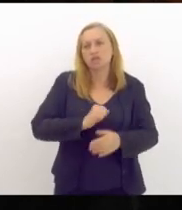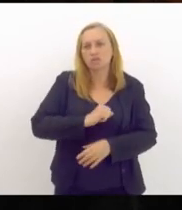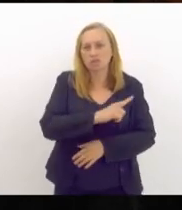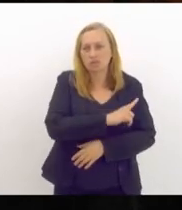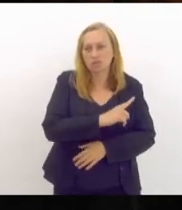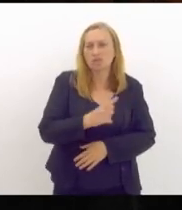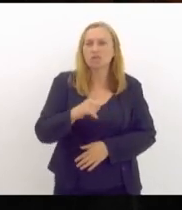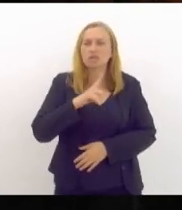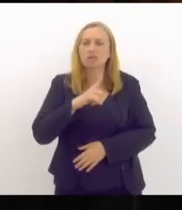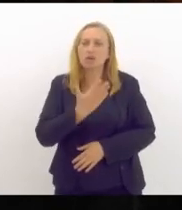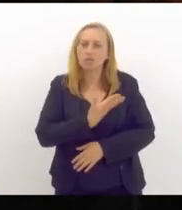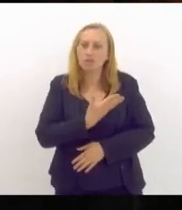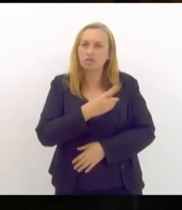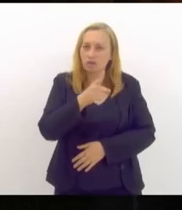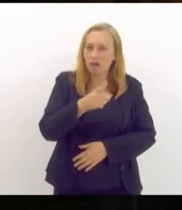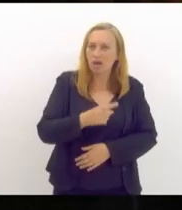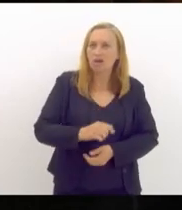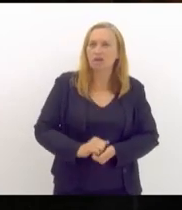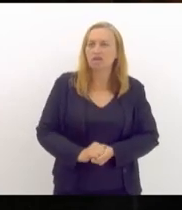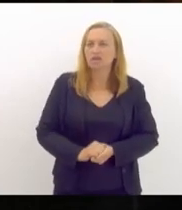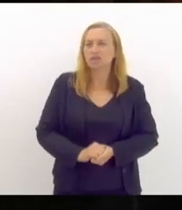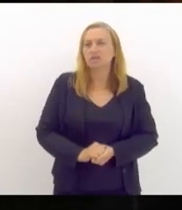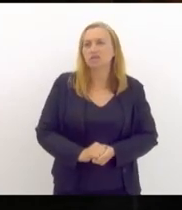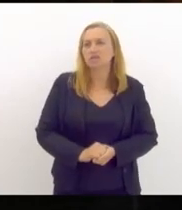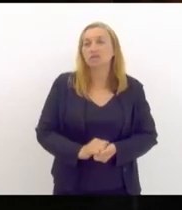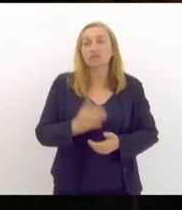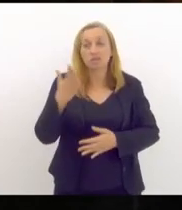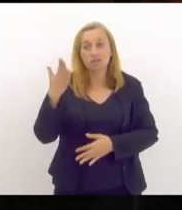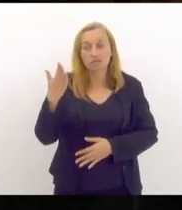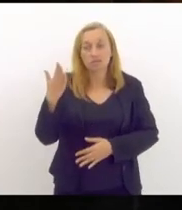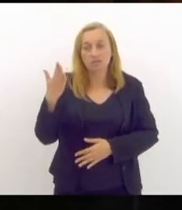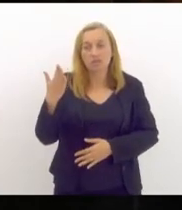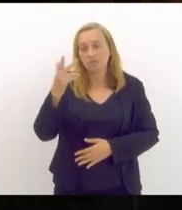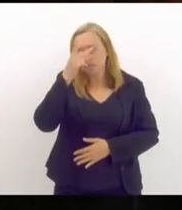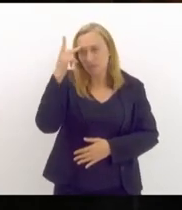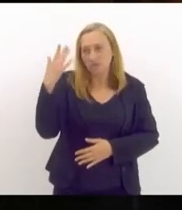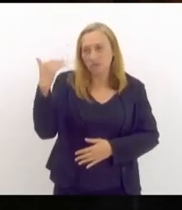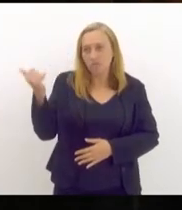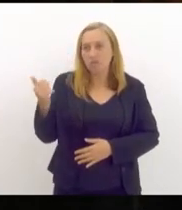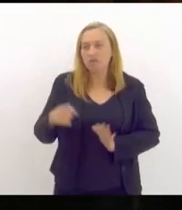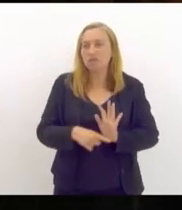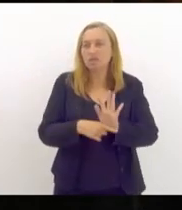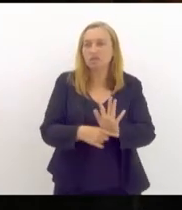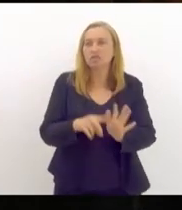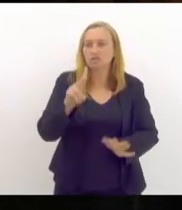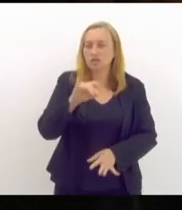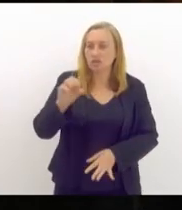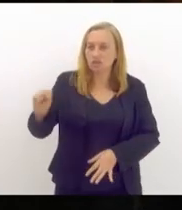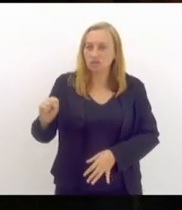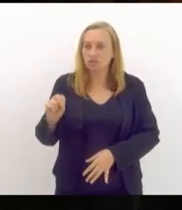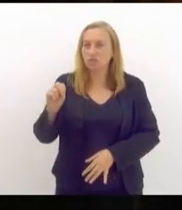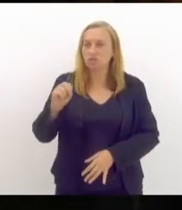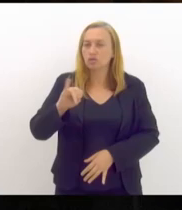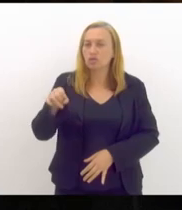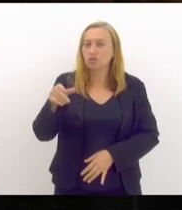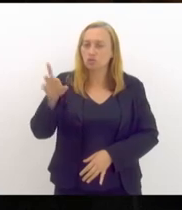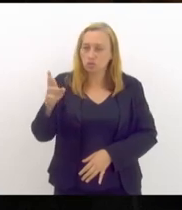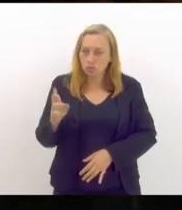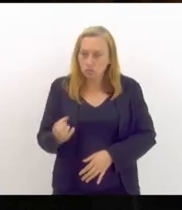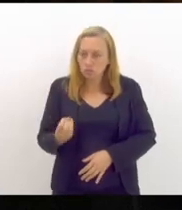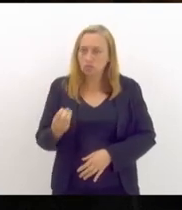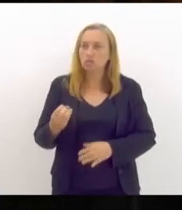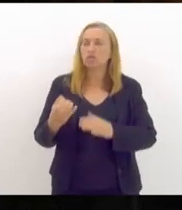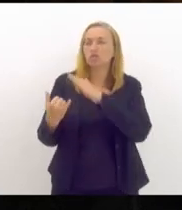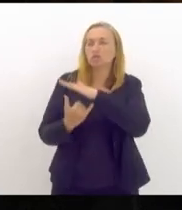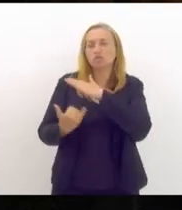tenho amigos lá inclusive famosos que ajudam bastante como Vinícius Junior que tem um instituto maravilhoso em São Gonçalo